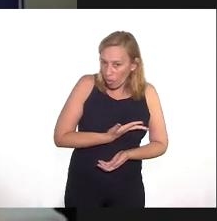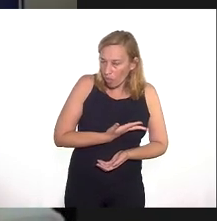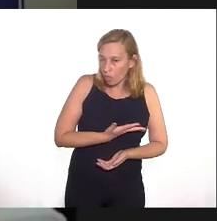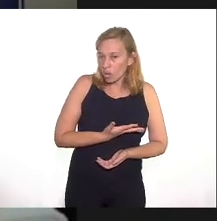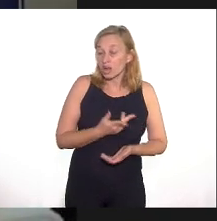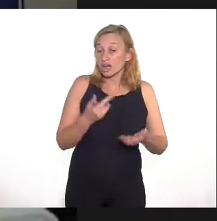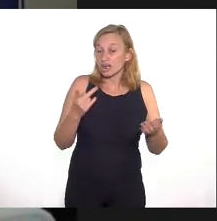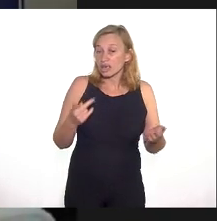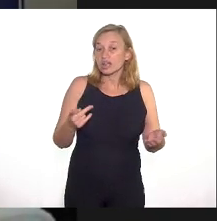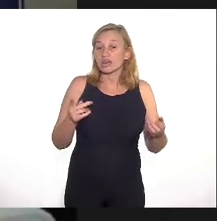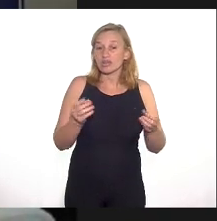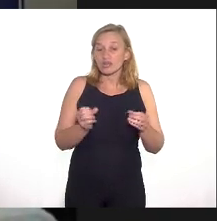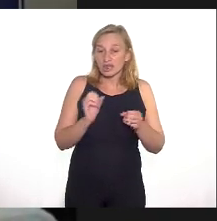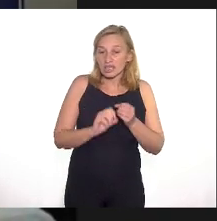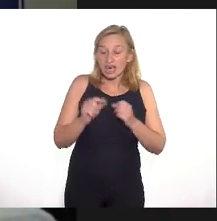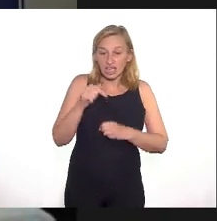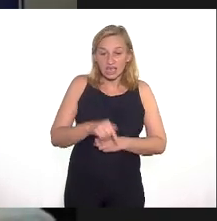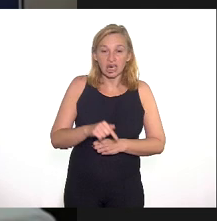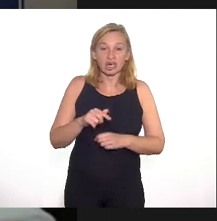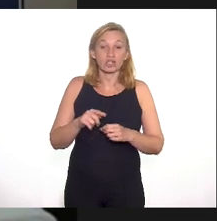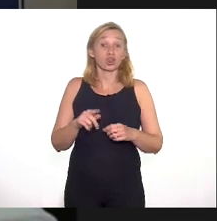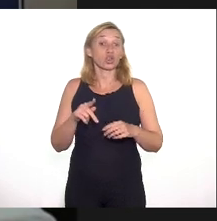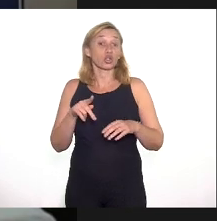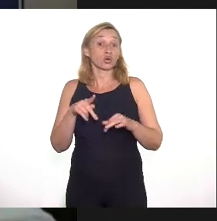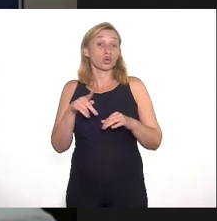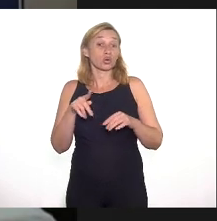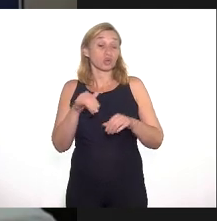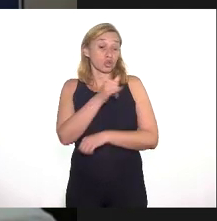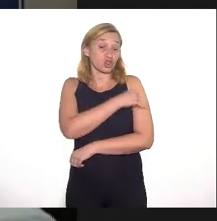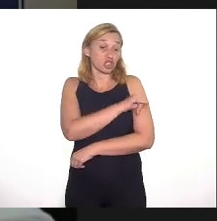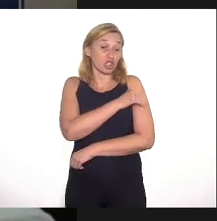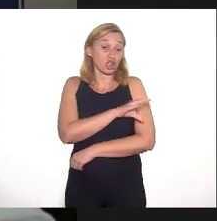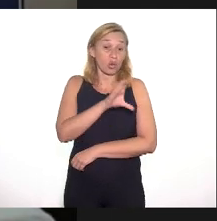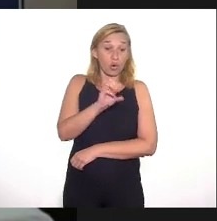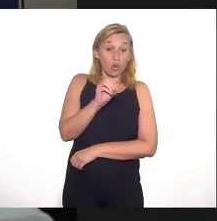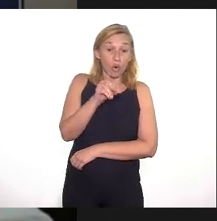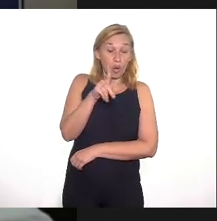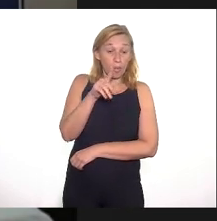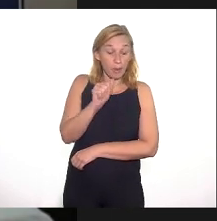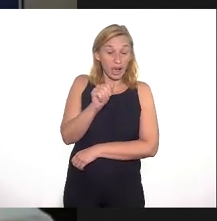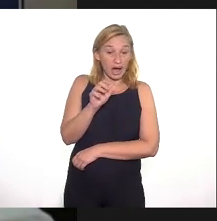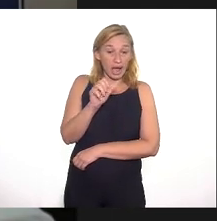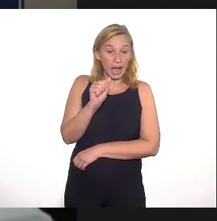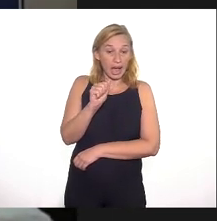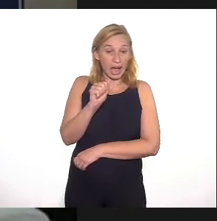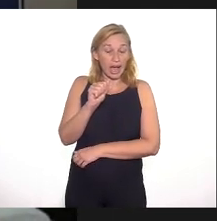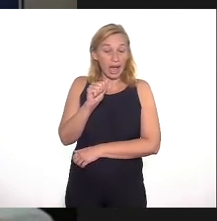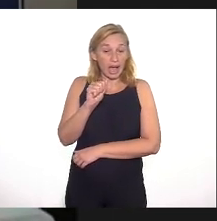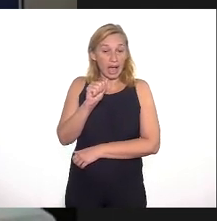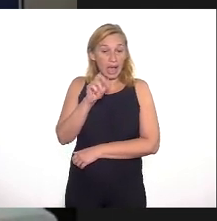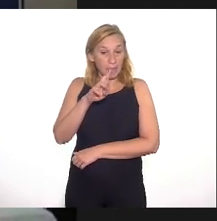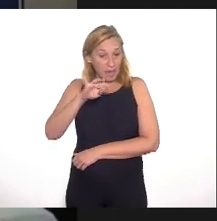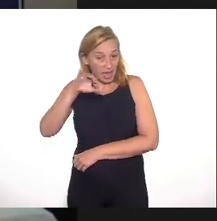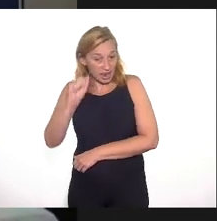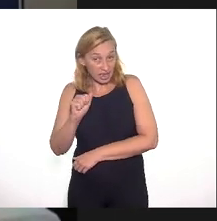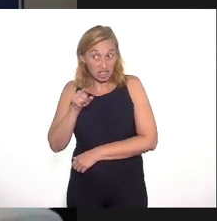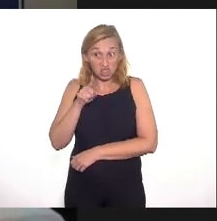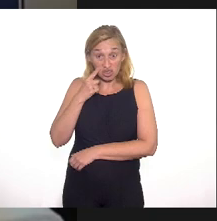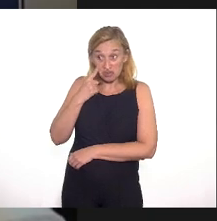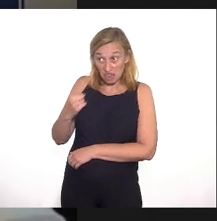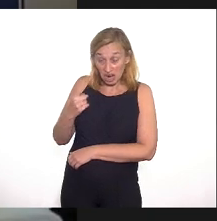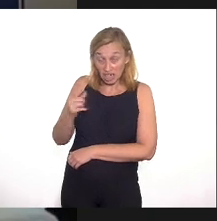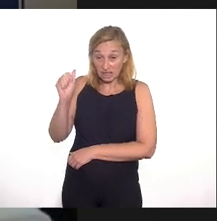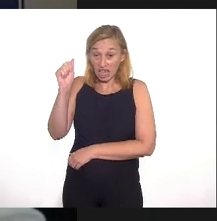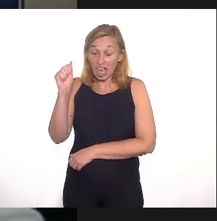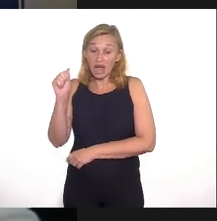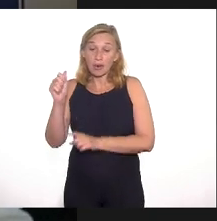realizada no Rio de Janeiro, uma Copa América, onde a gente já tinha negativa ali da Argentina e da Colômbia, e, no entanto,